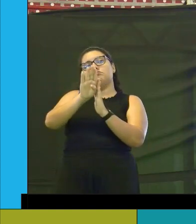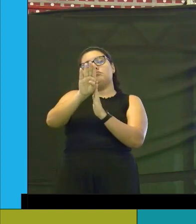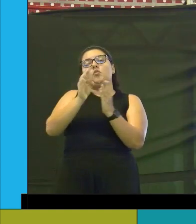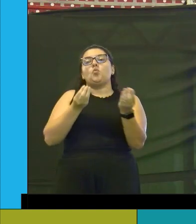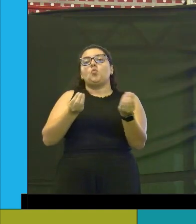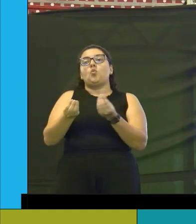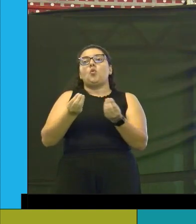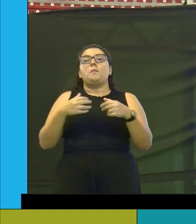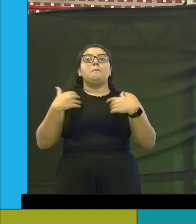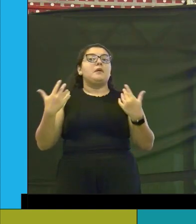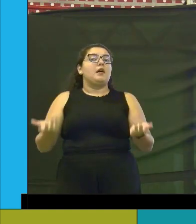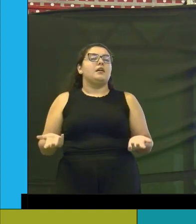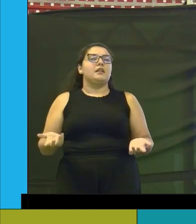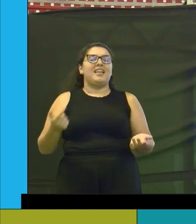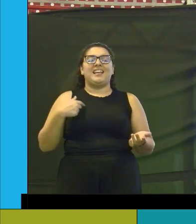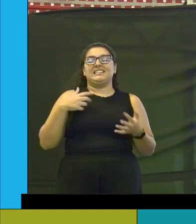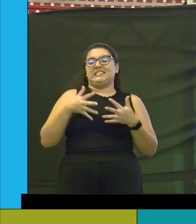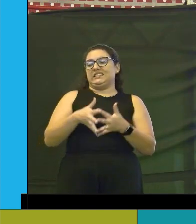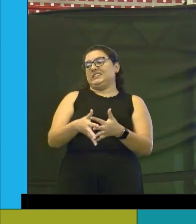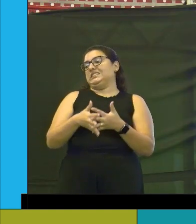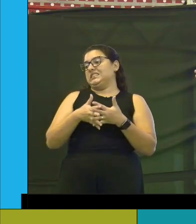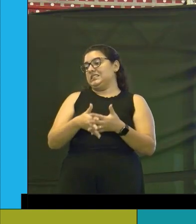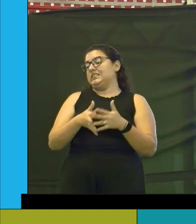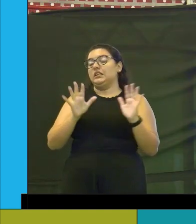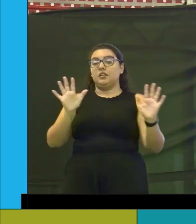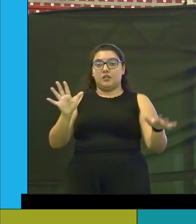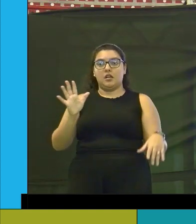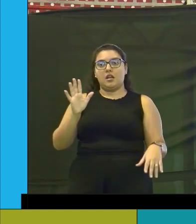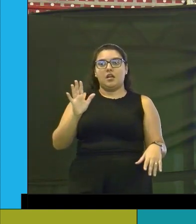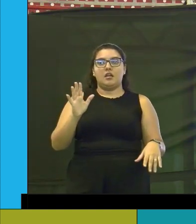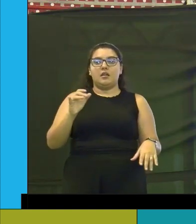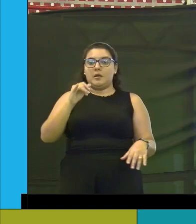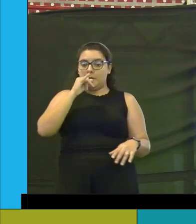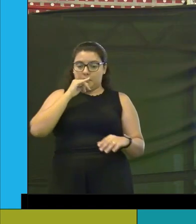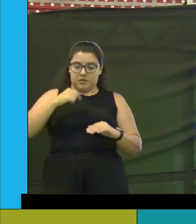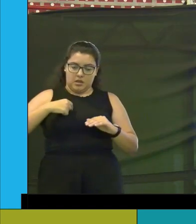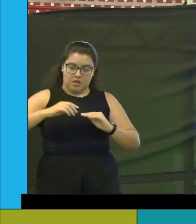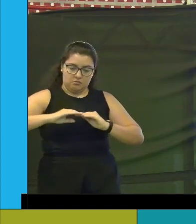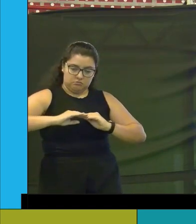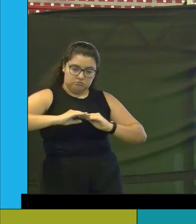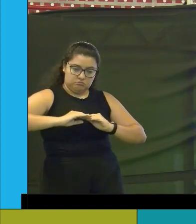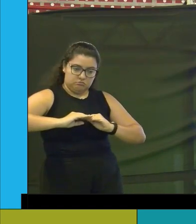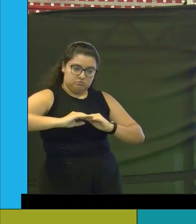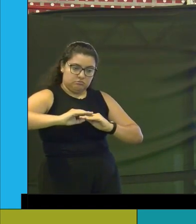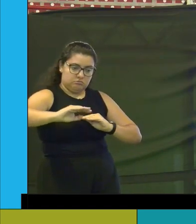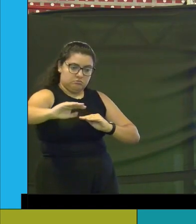em observar a inclinação. Gente, a inclinação é em relação à direção o quê?